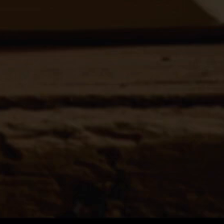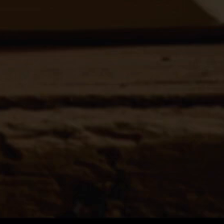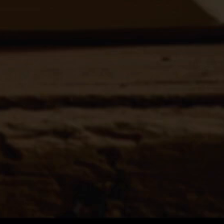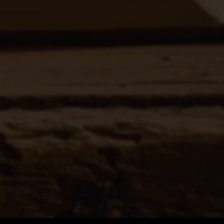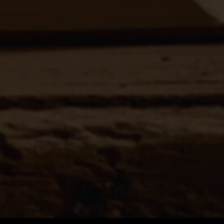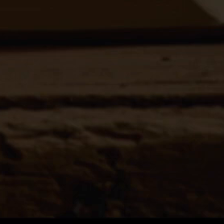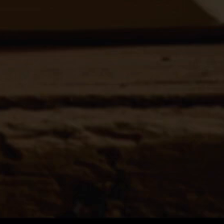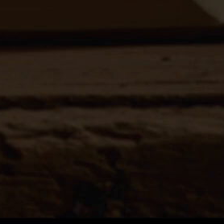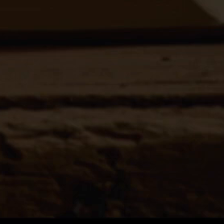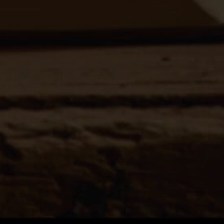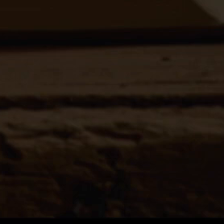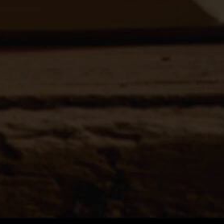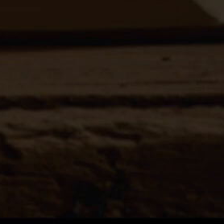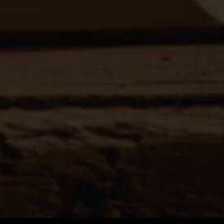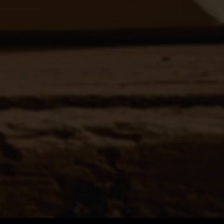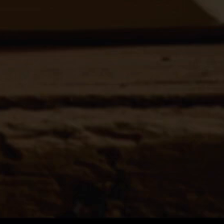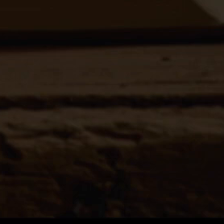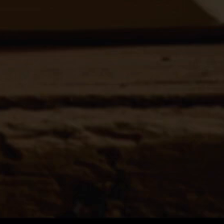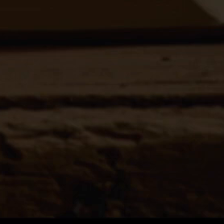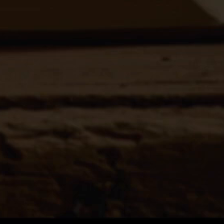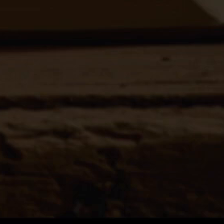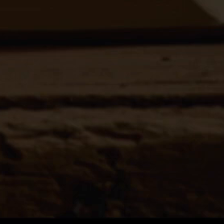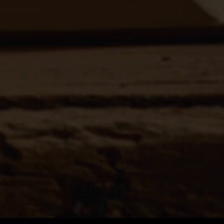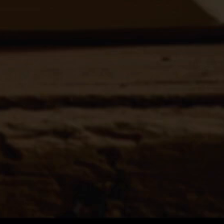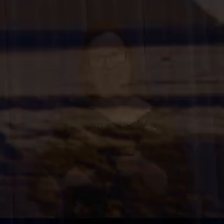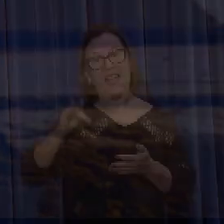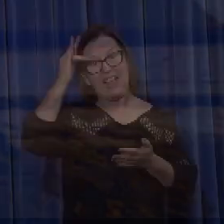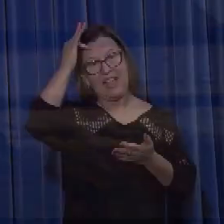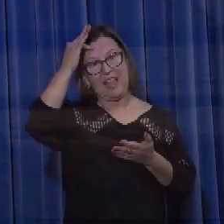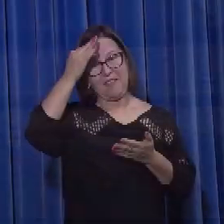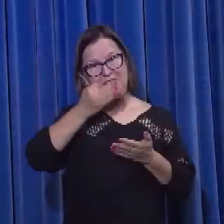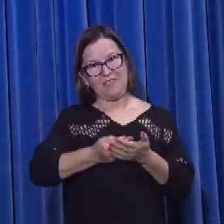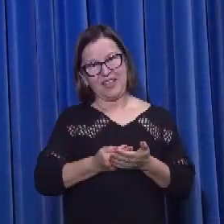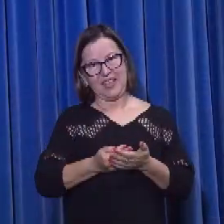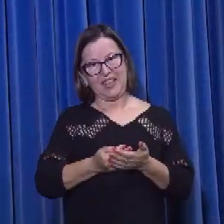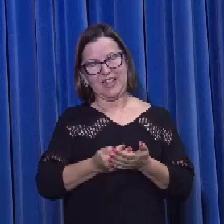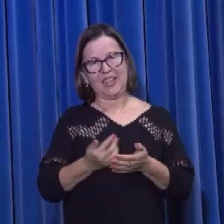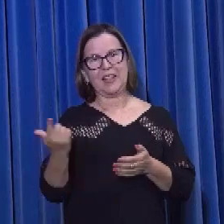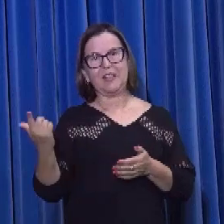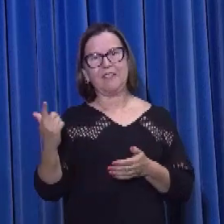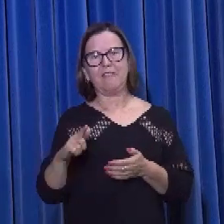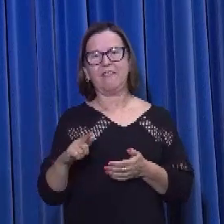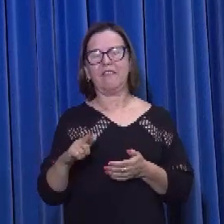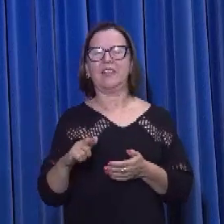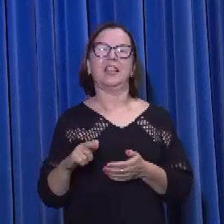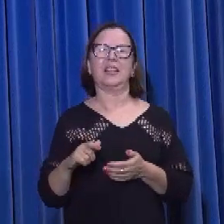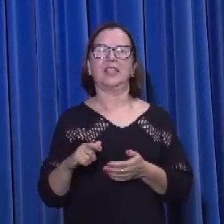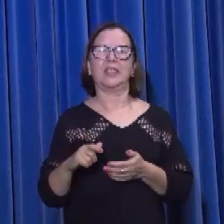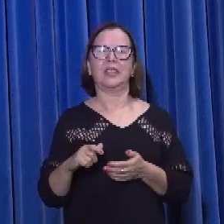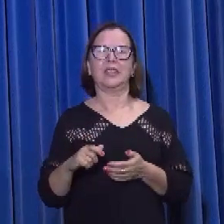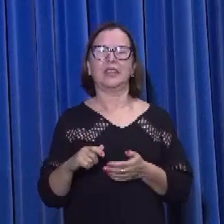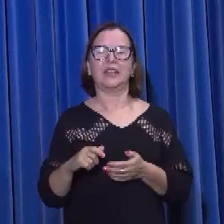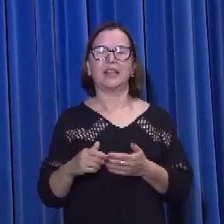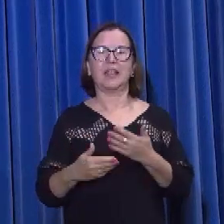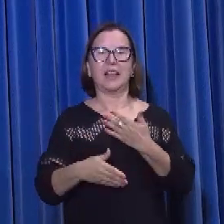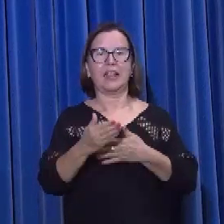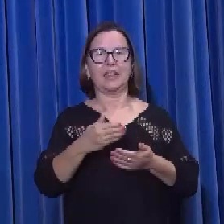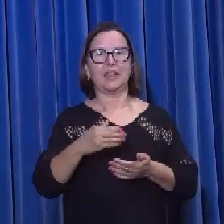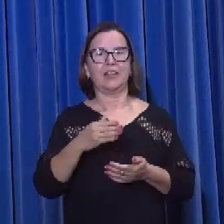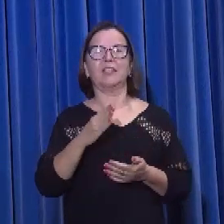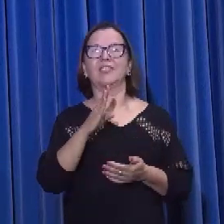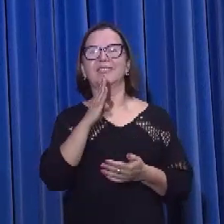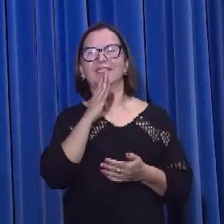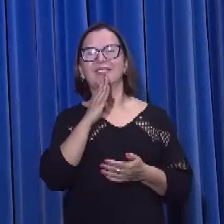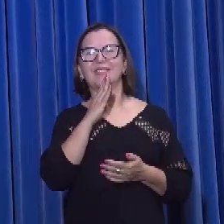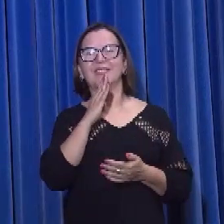Pela palavra de Cristo. A fé vem pelo ouvir. Ouvir. Não é